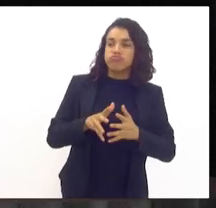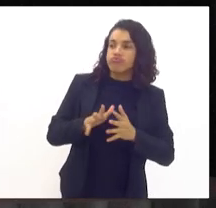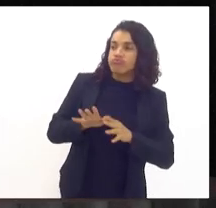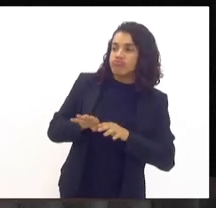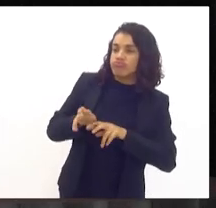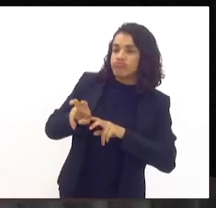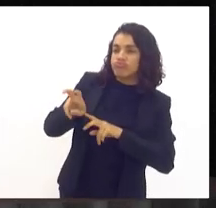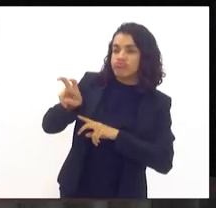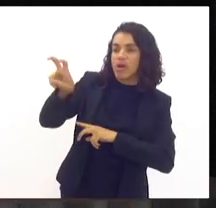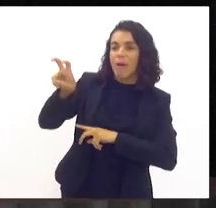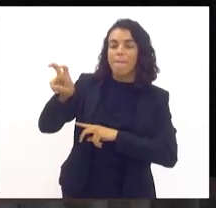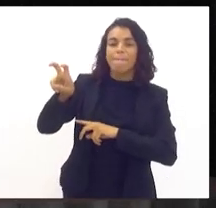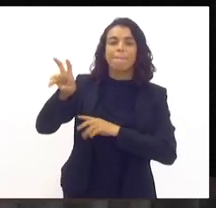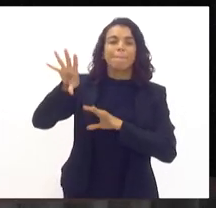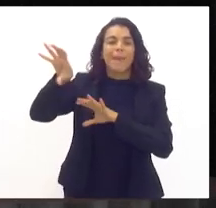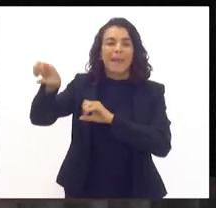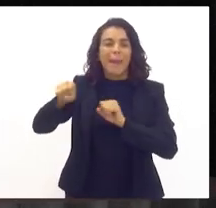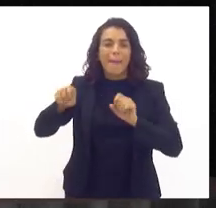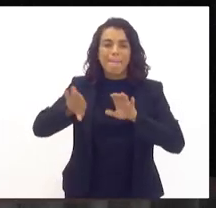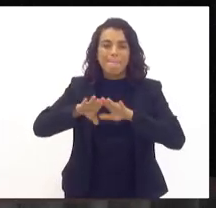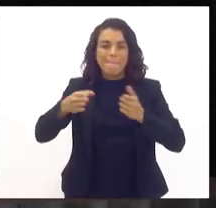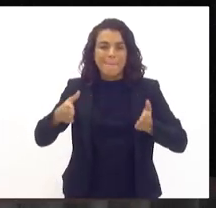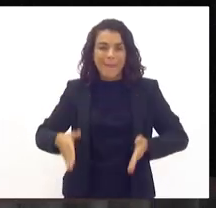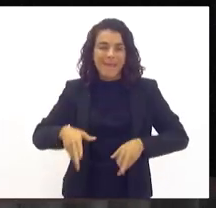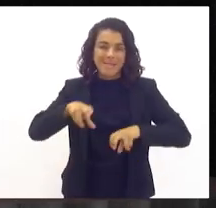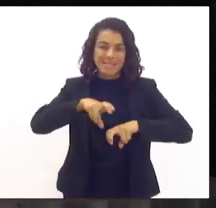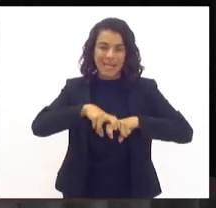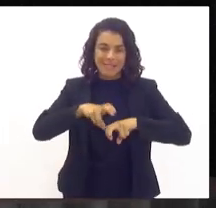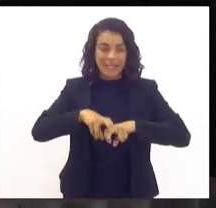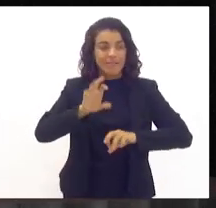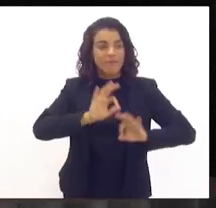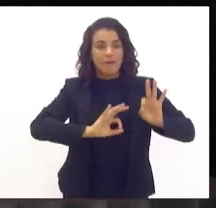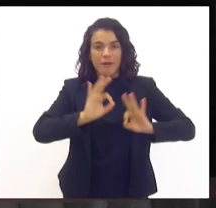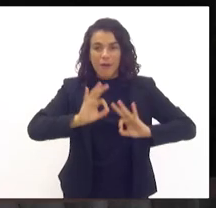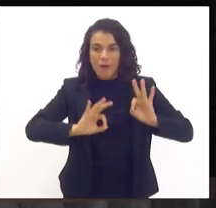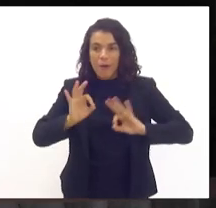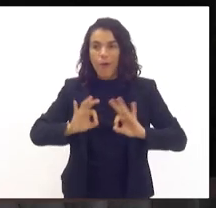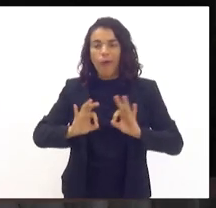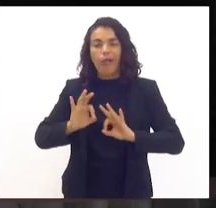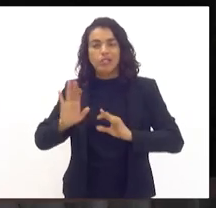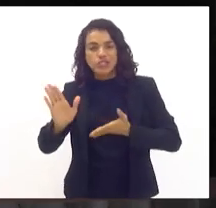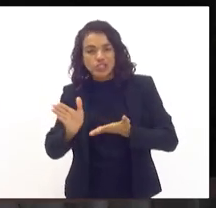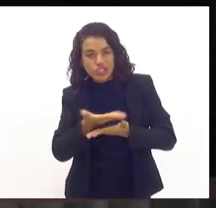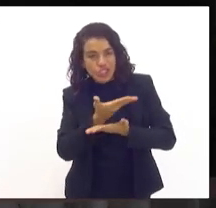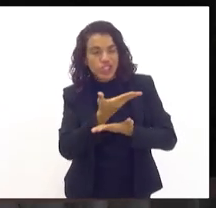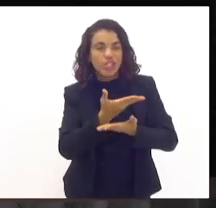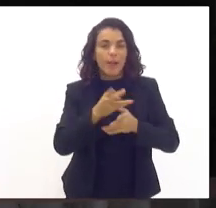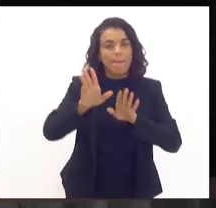mesas, né? Ao mesmo tempo, a gente estava organizando o que era para tirar, não tirar.